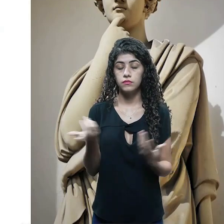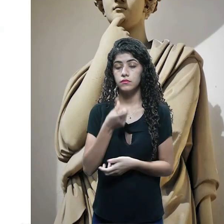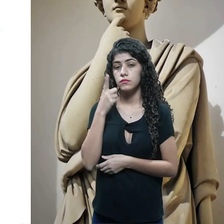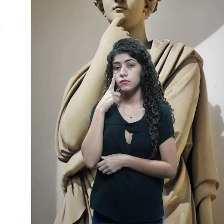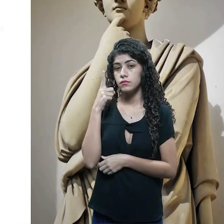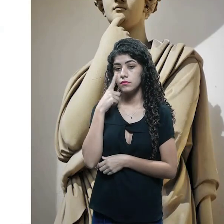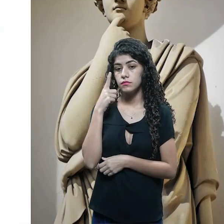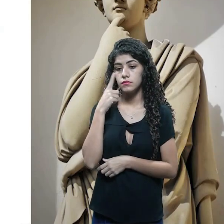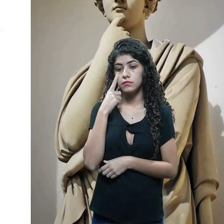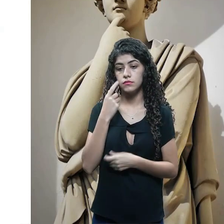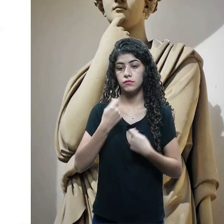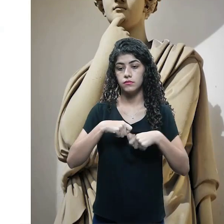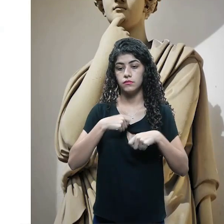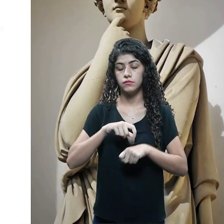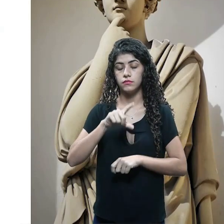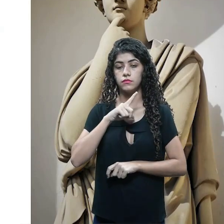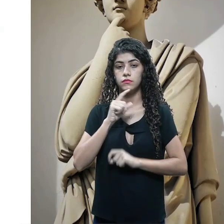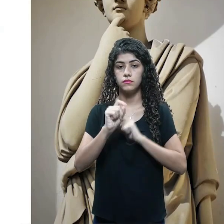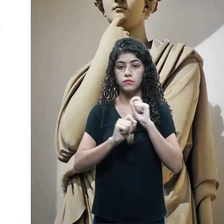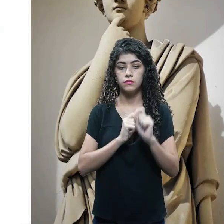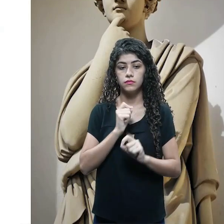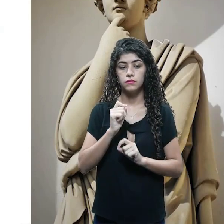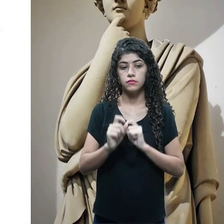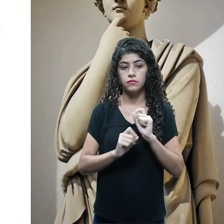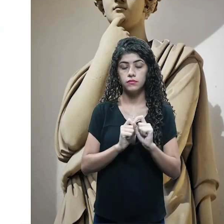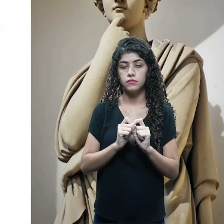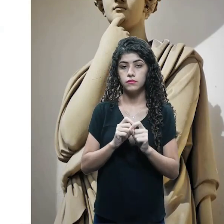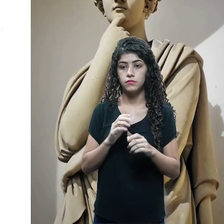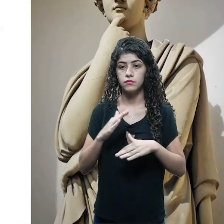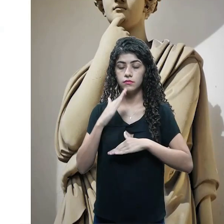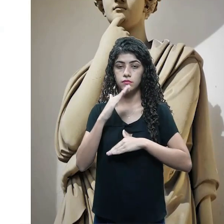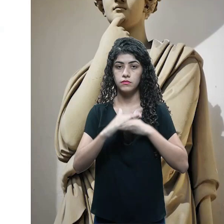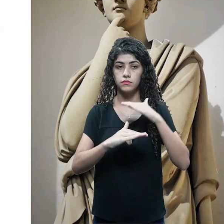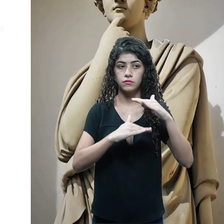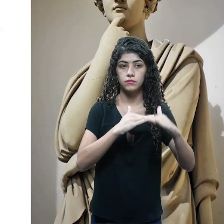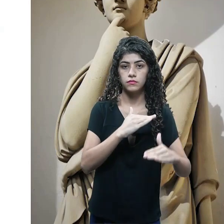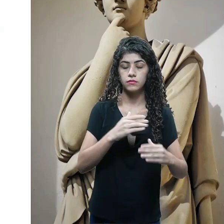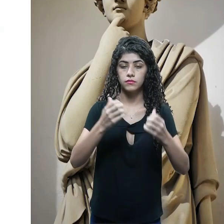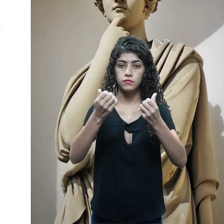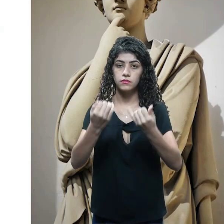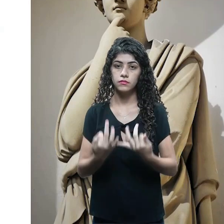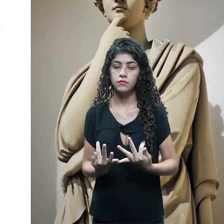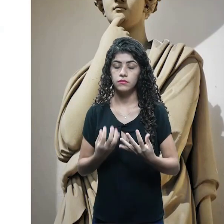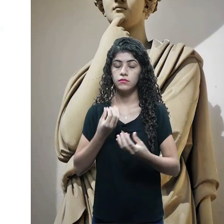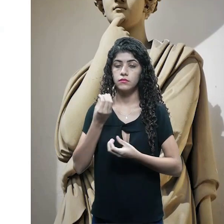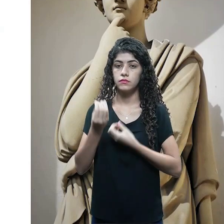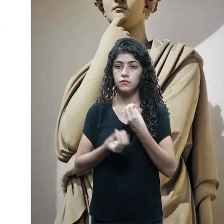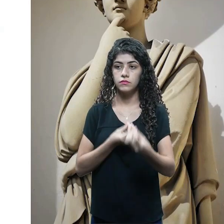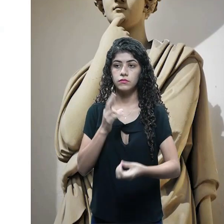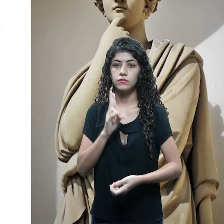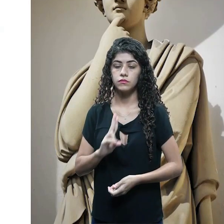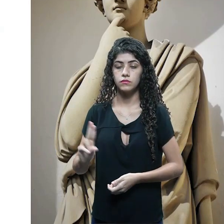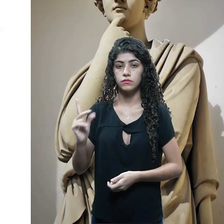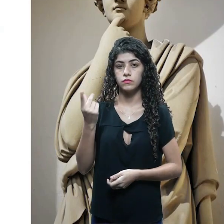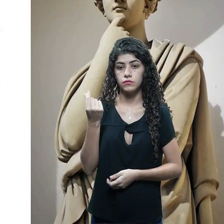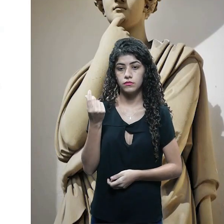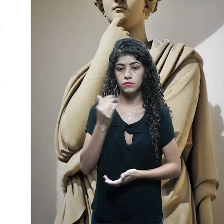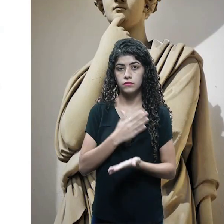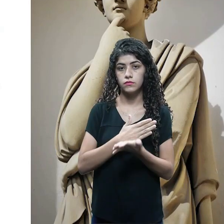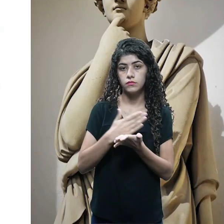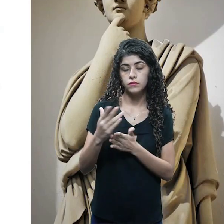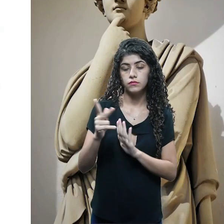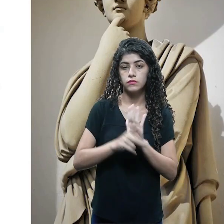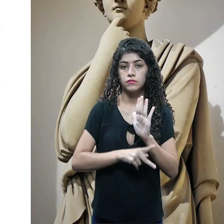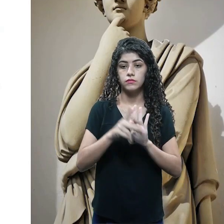Para refletir, é necessário entender a prestação de contas como um processo que começa no exato momento em que se inicia